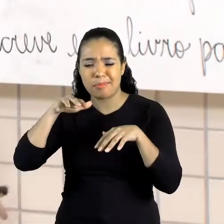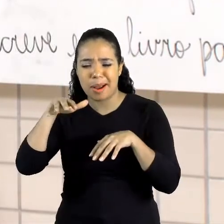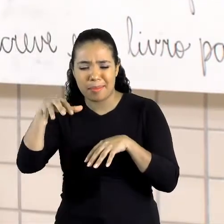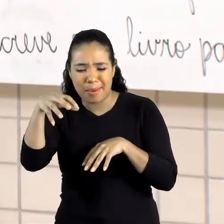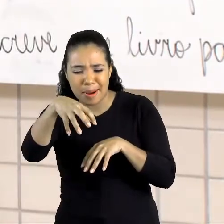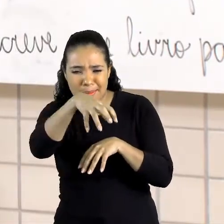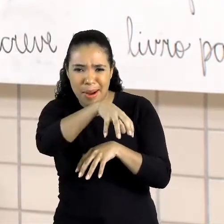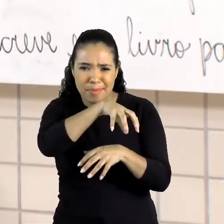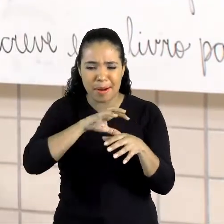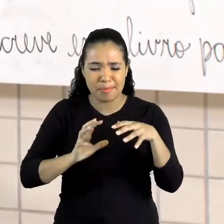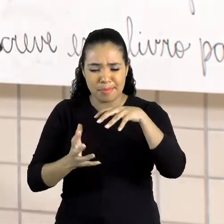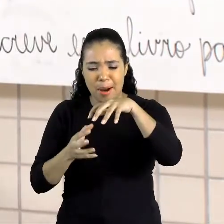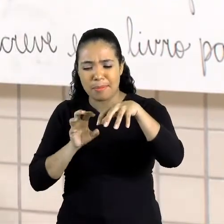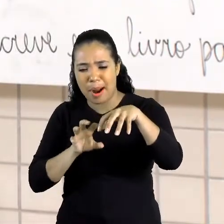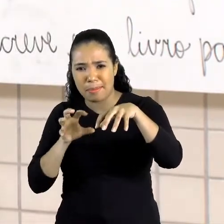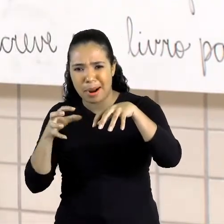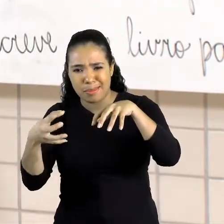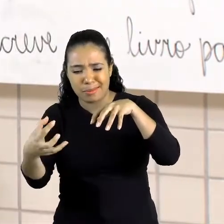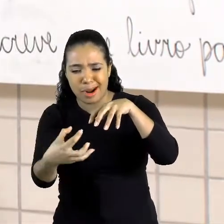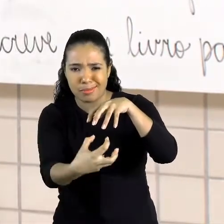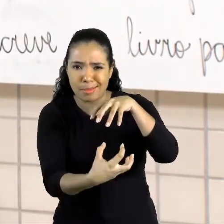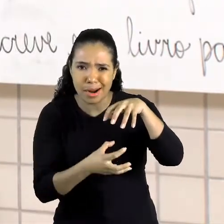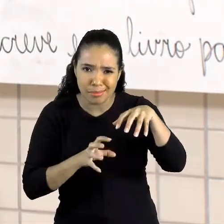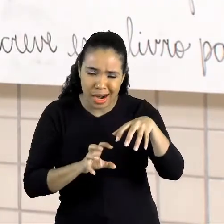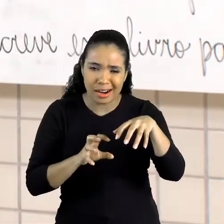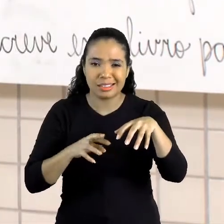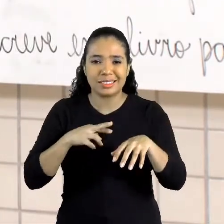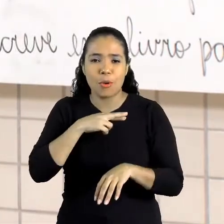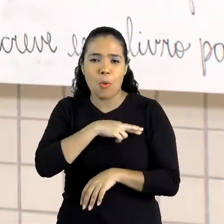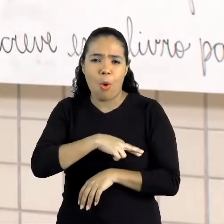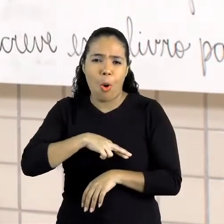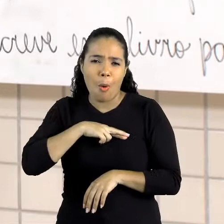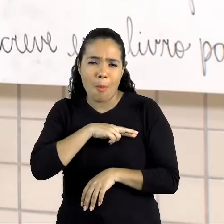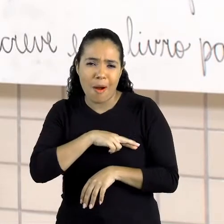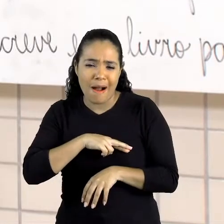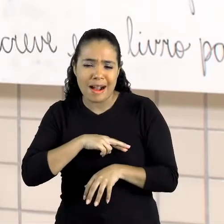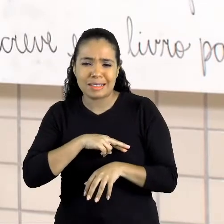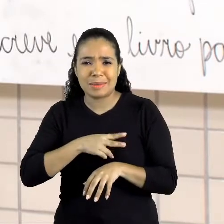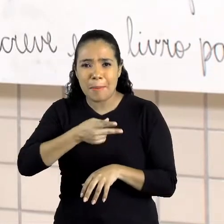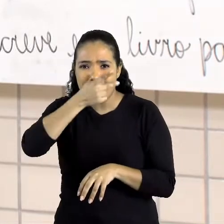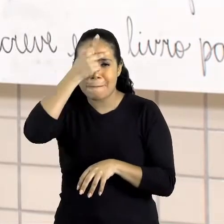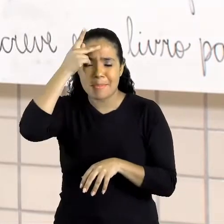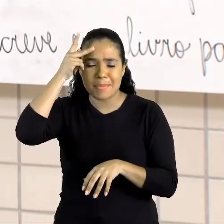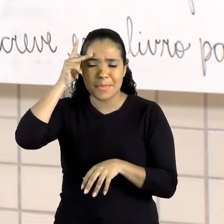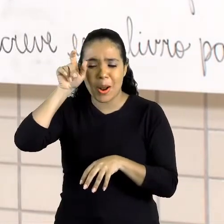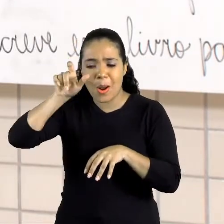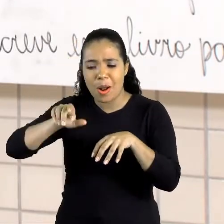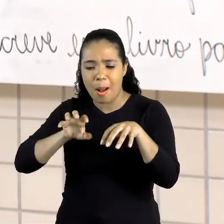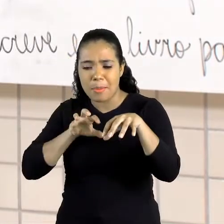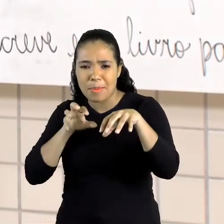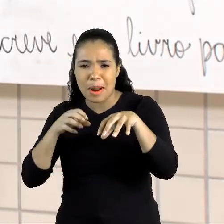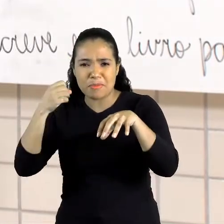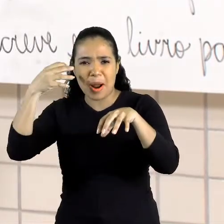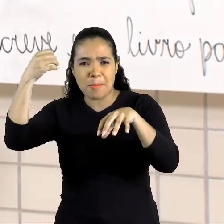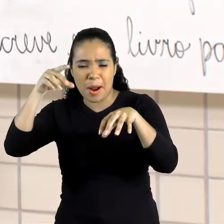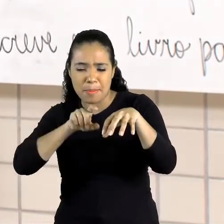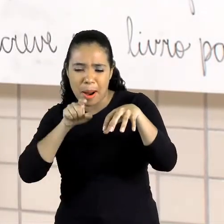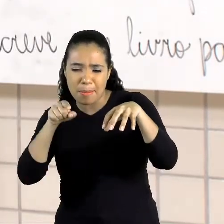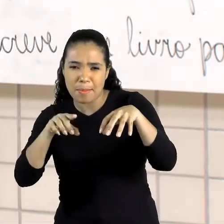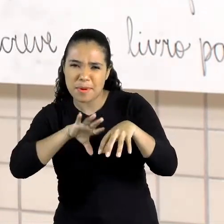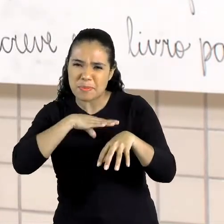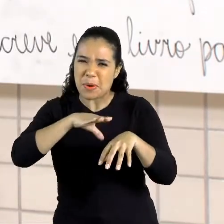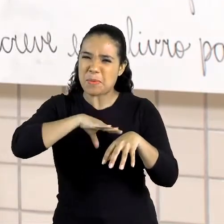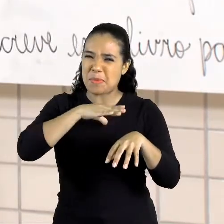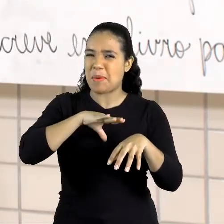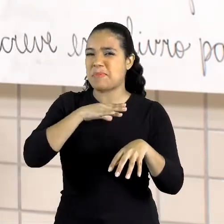romance, porque é uma narrativa longa, mas é cheio de aventura e prende a nossa atenção. Qualquer pessoa